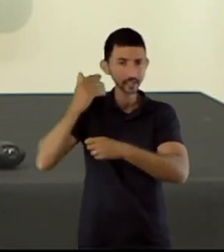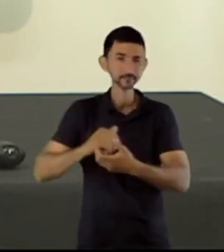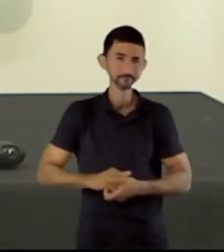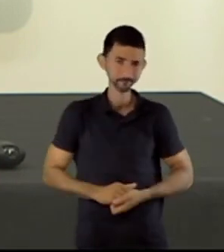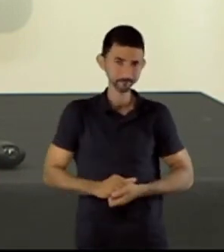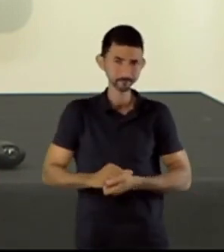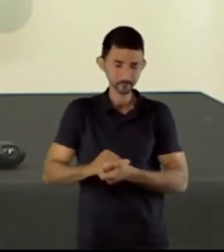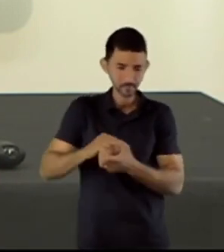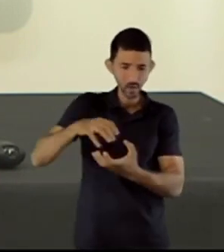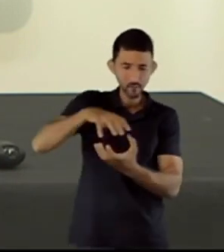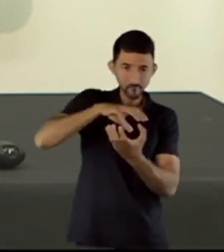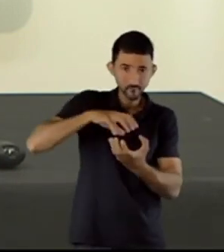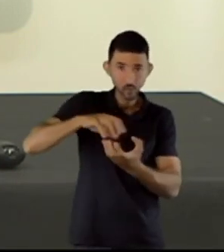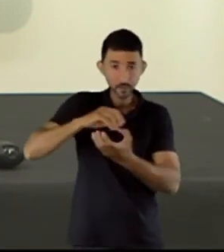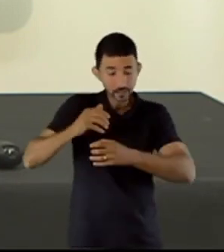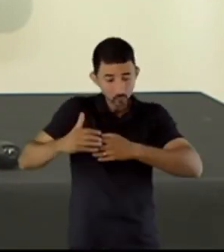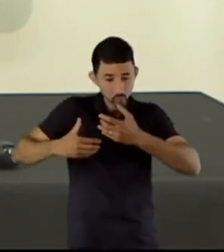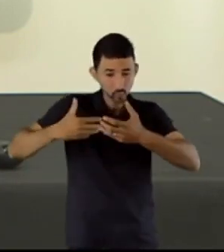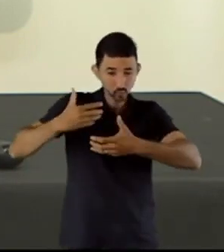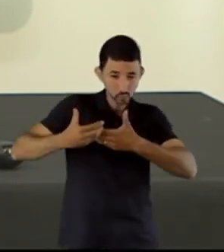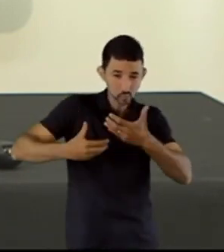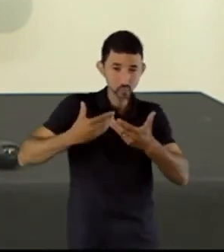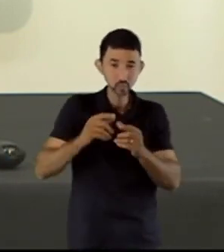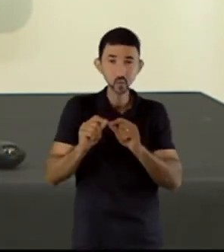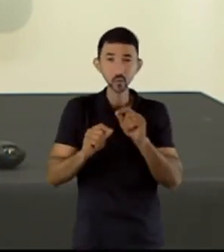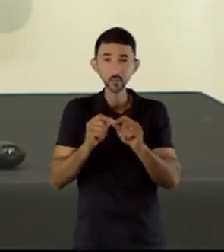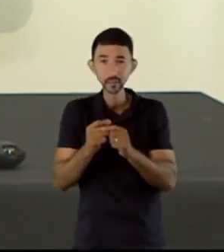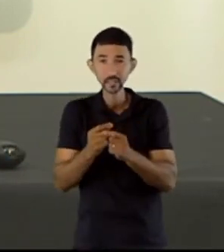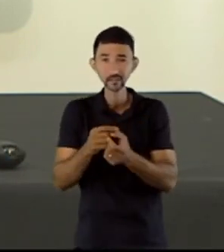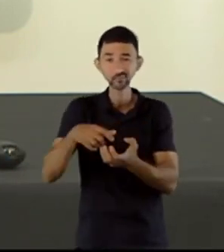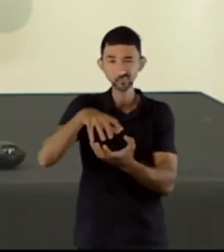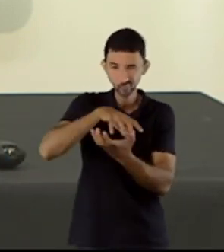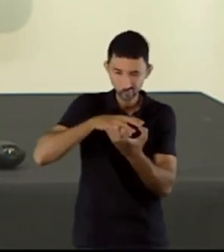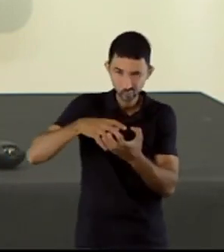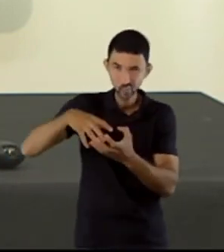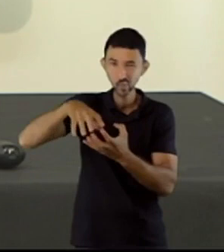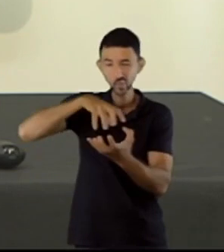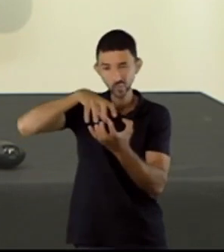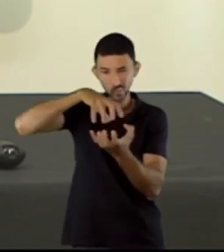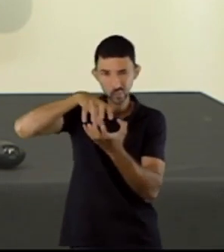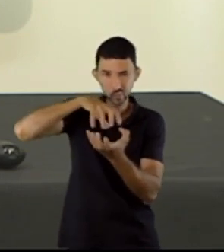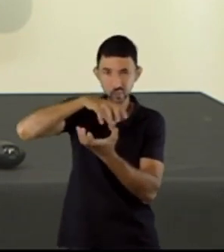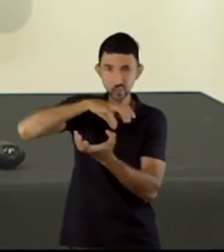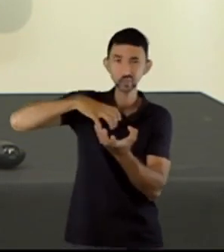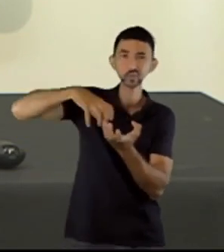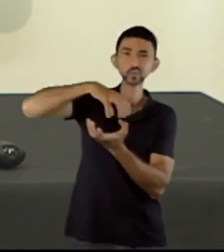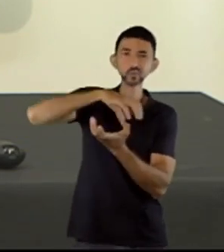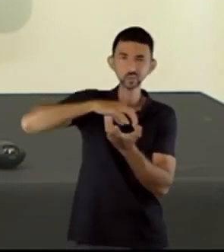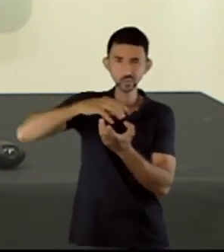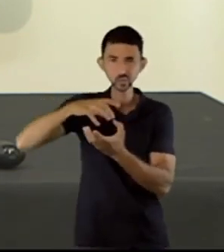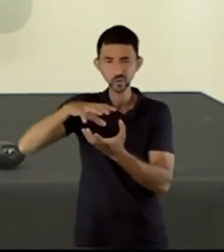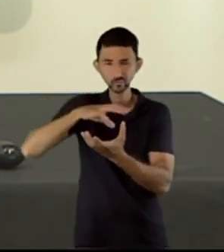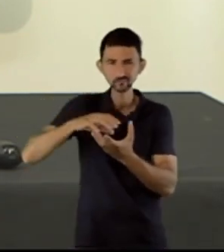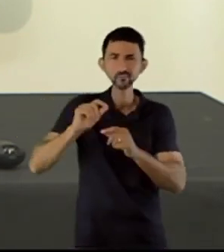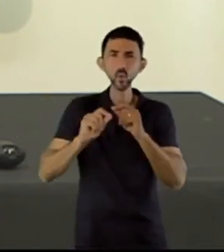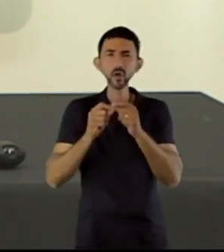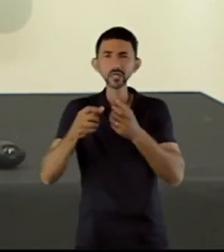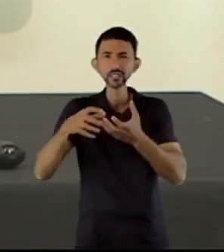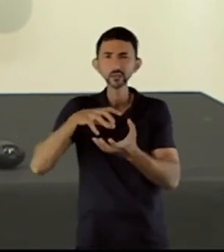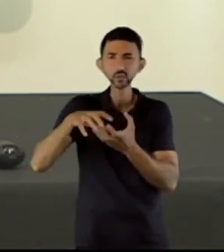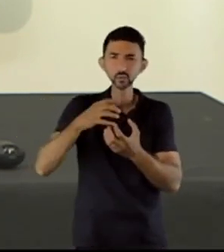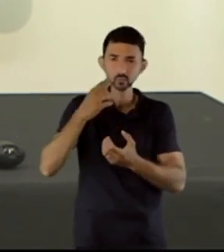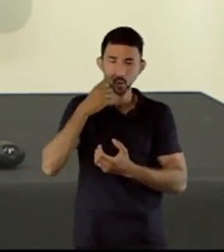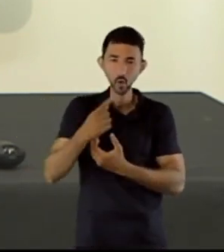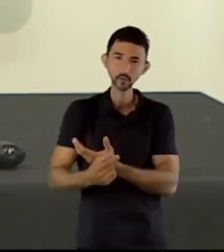sua formação ainda, né, ele ainda era muito caótico, né? Como assim, professor? Como assim caótico?